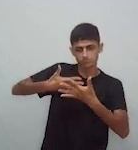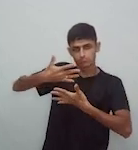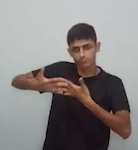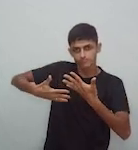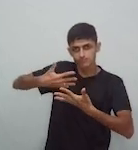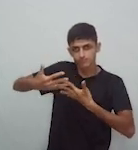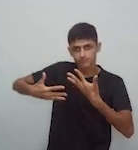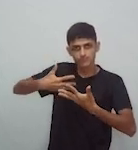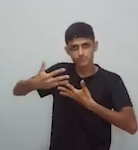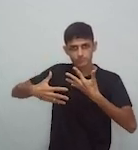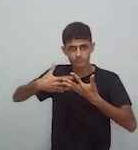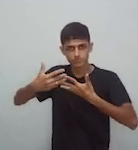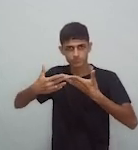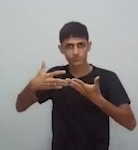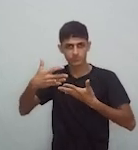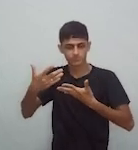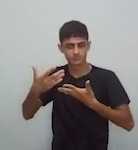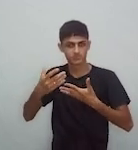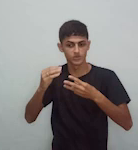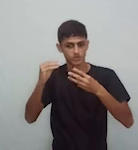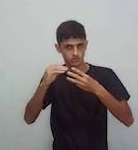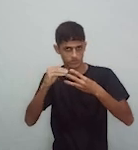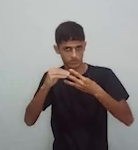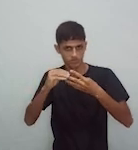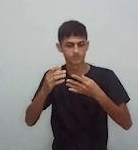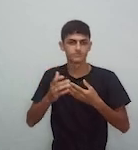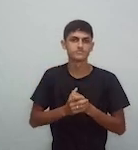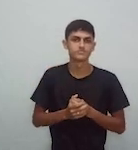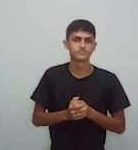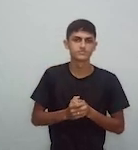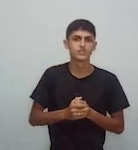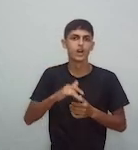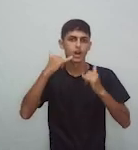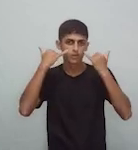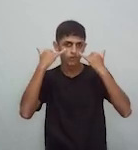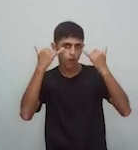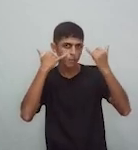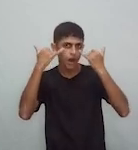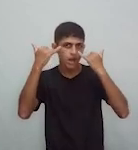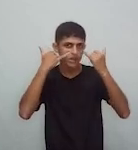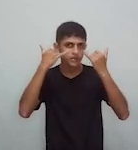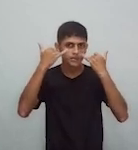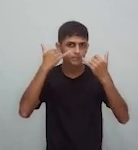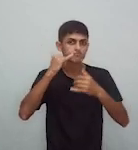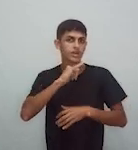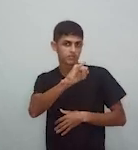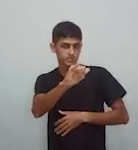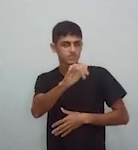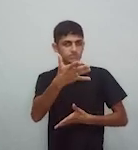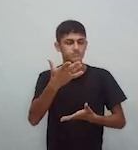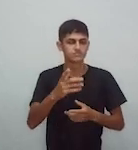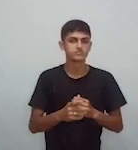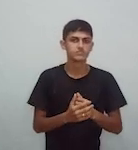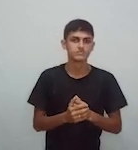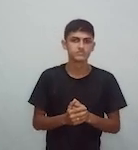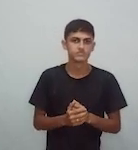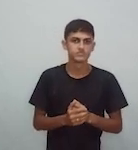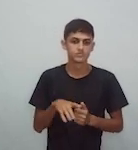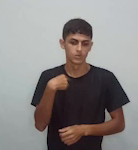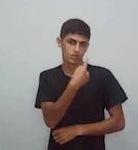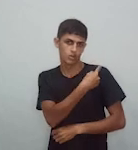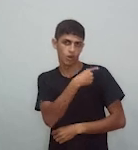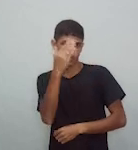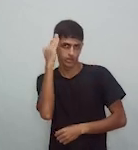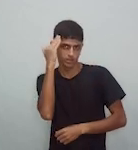serve como isolante elétrico. Então, uma informação que eu vou dar para vocês, já adiantando, é que a gente